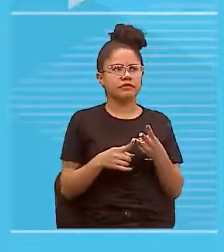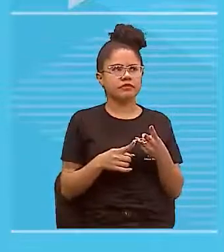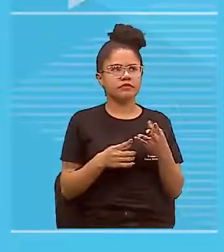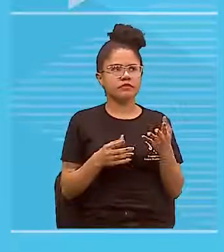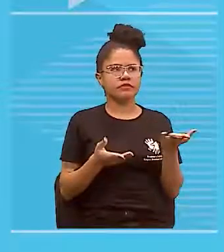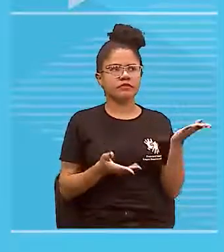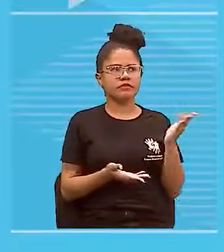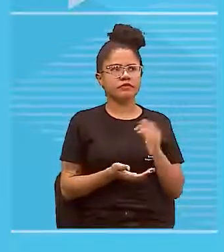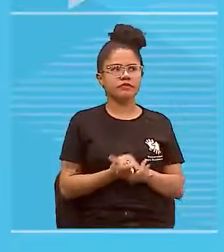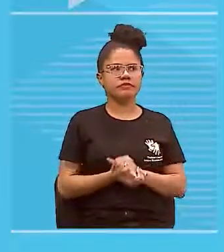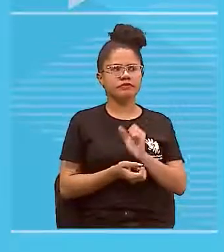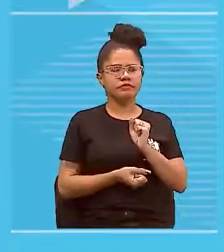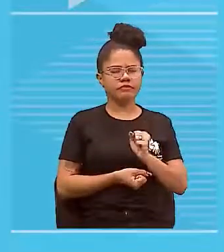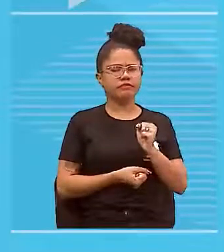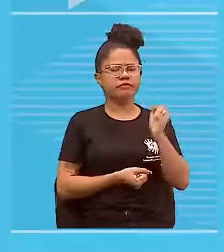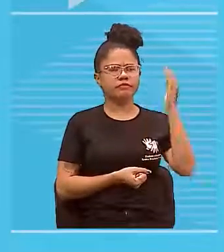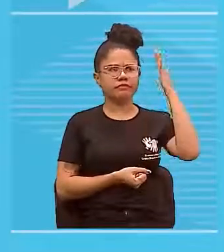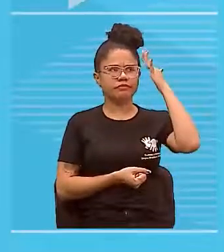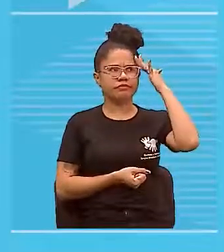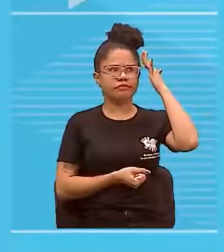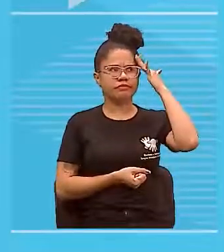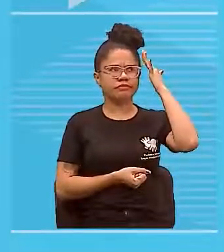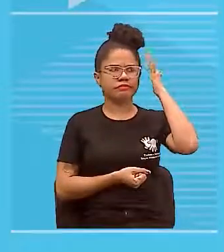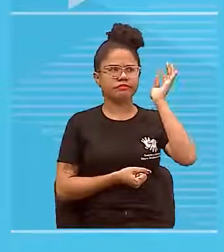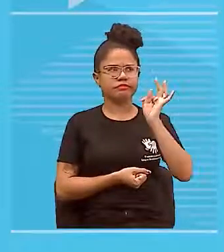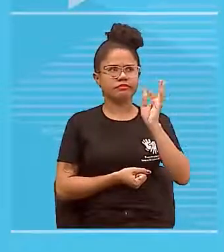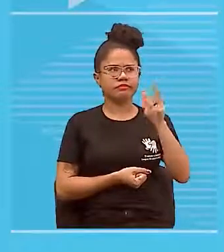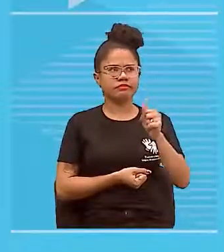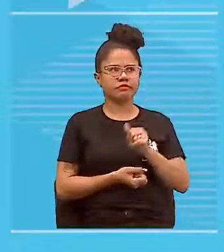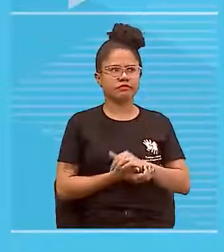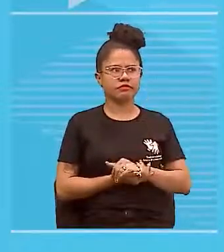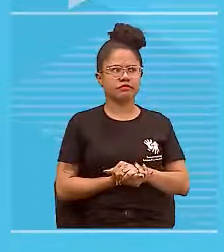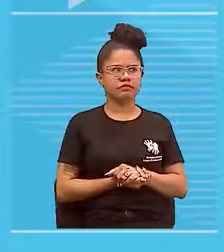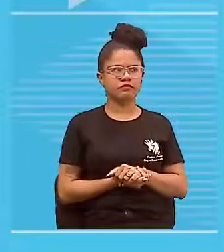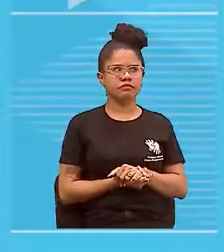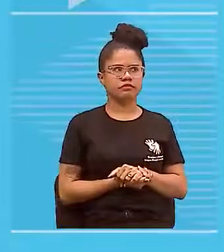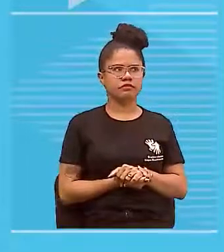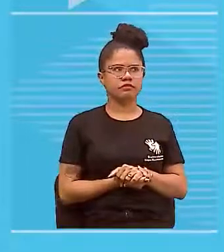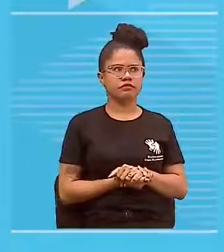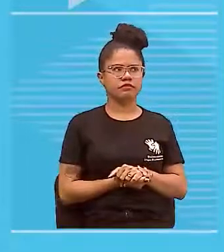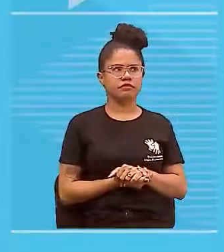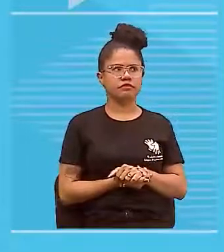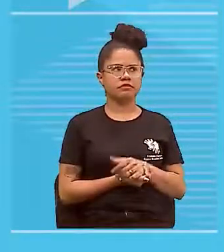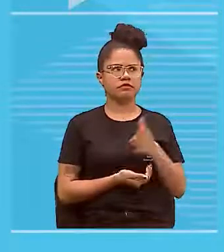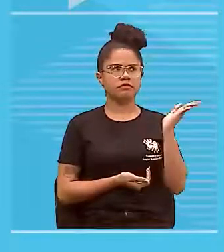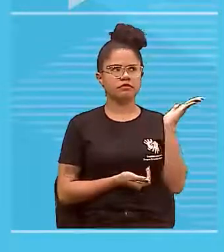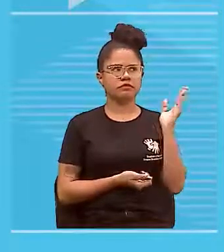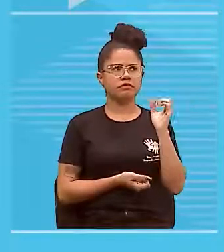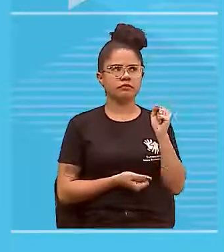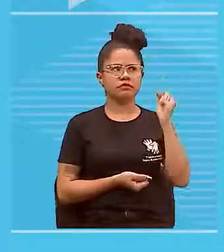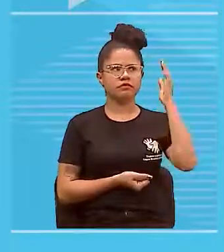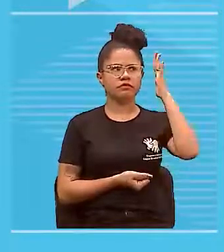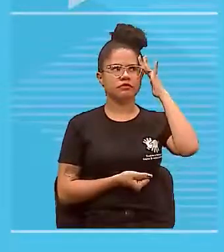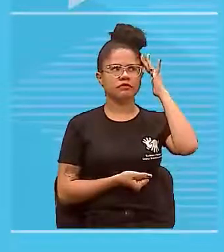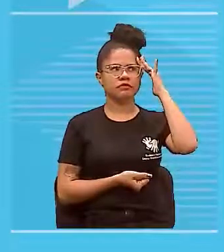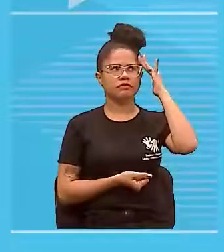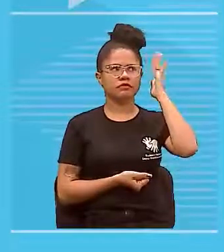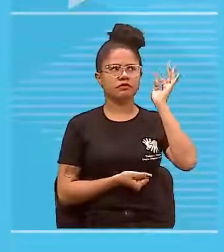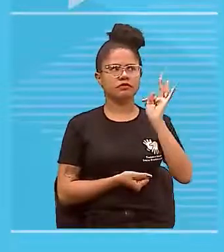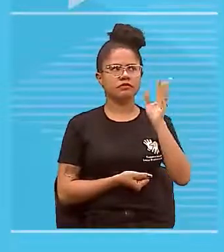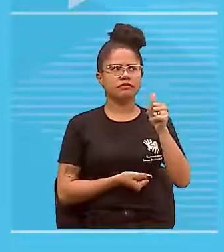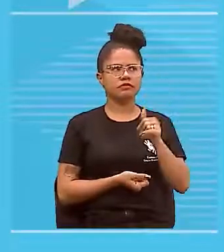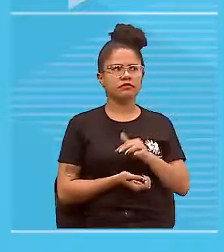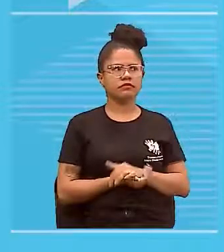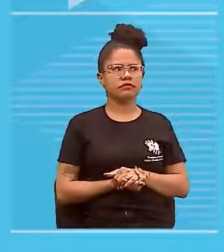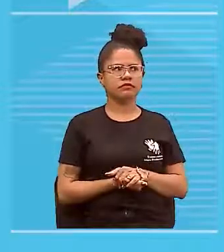dá para se fazer uma leitura de tudo isso né dá para se fazer uma leitura de tudo isso Qual